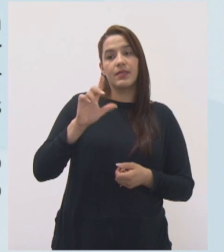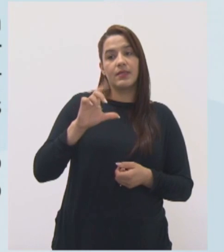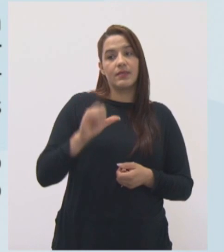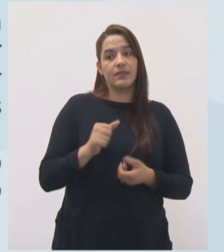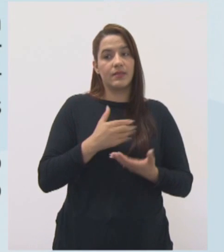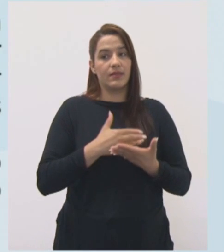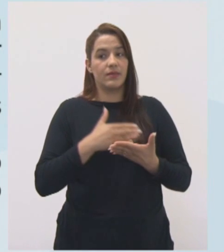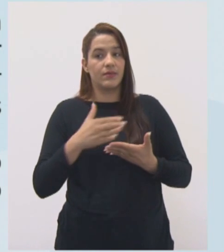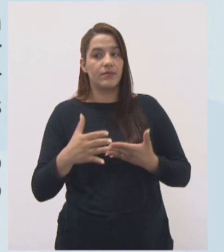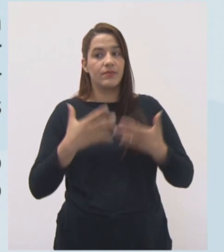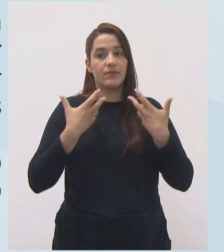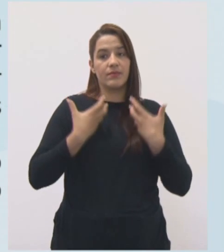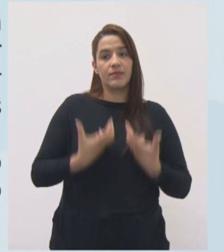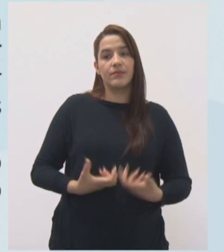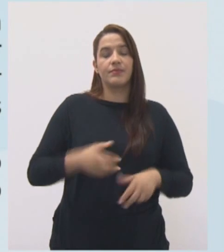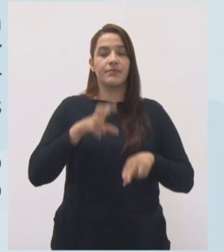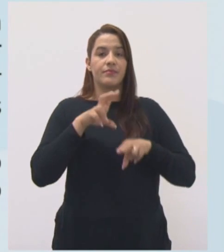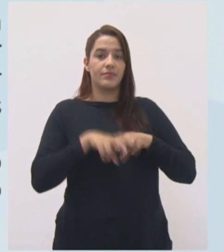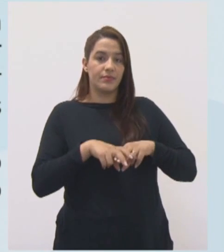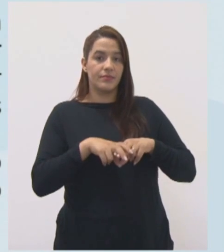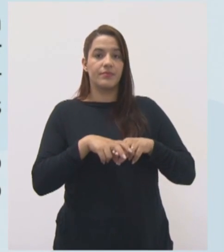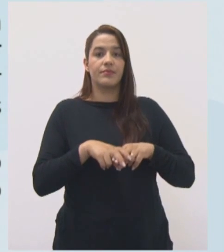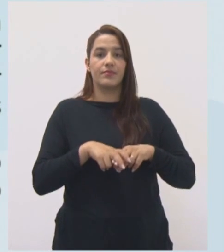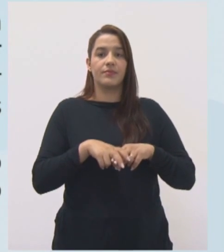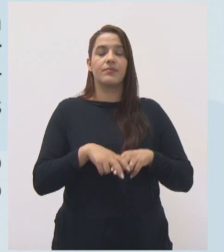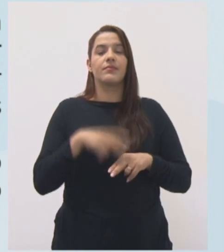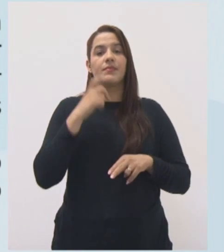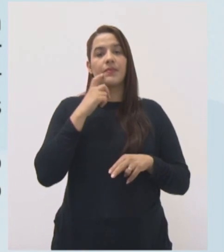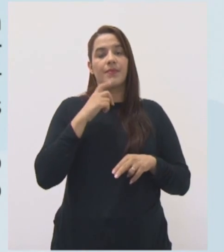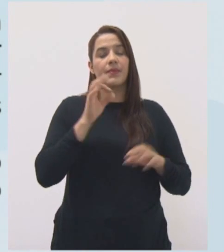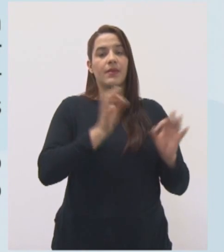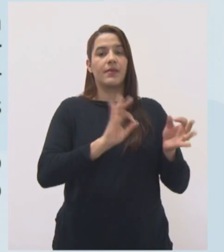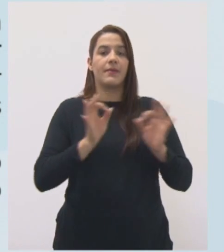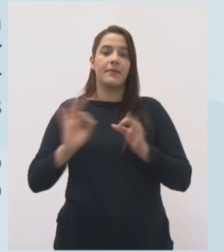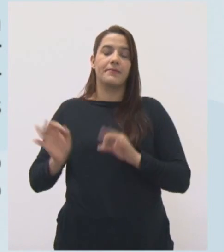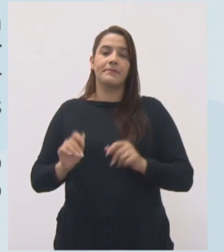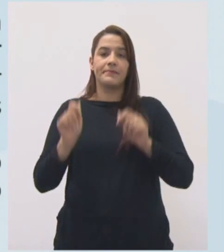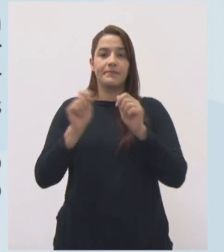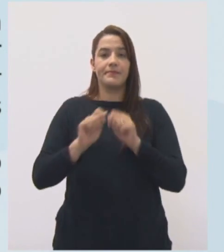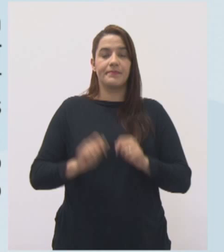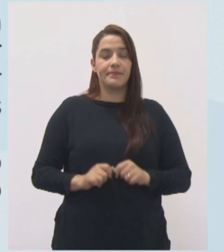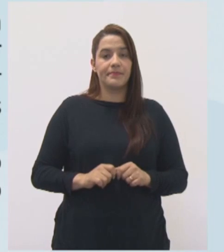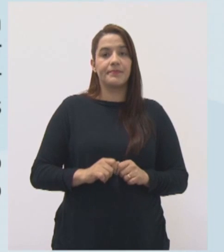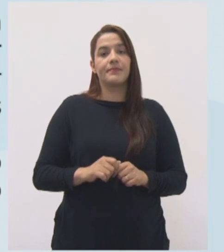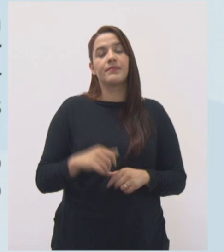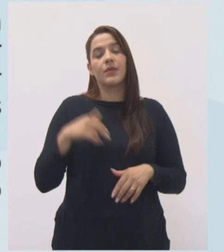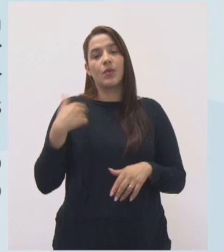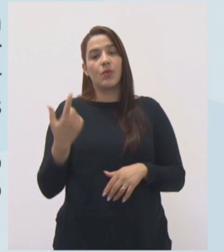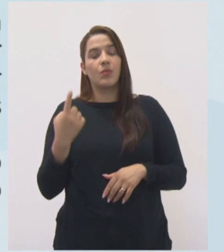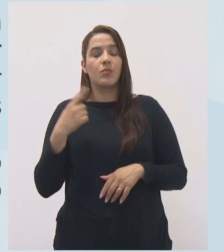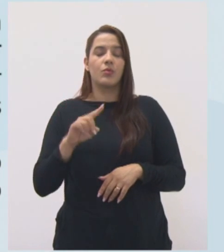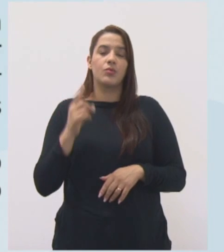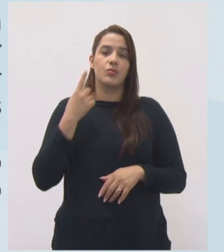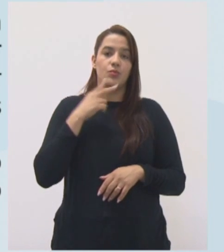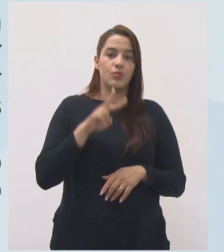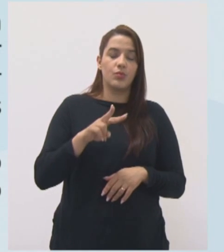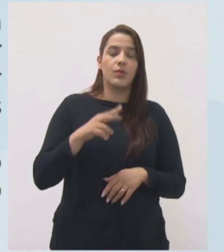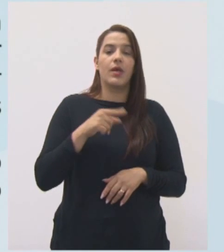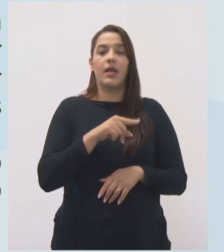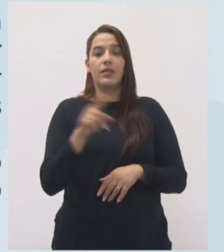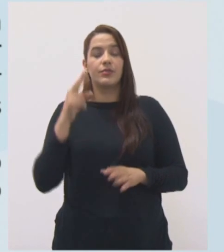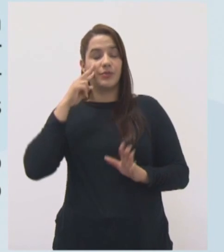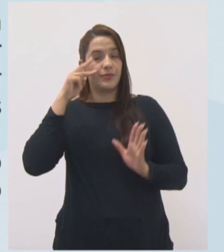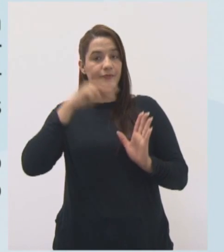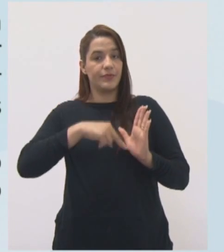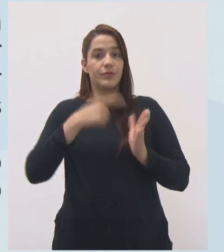a cansar-se de ficar sentada sobre o barranco, sem nada para fazer. Uma vez ou duas, tinha dado uma olhada